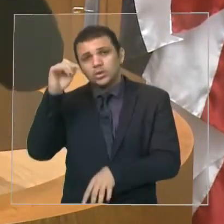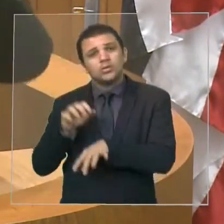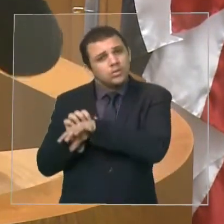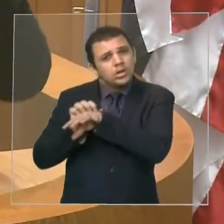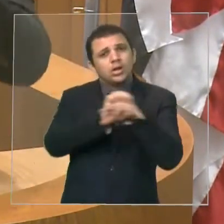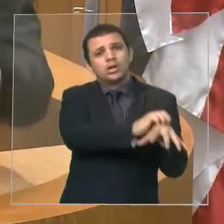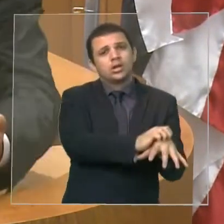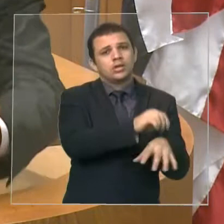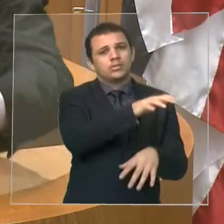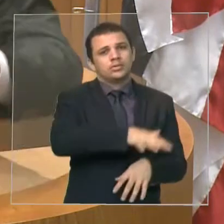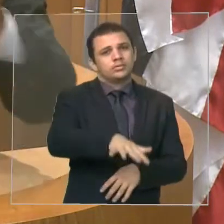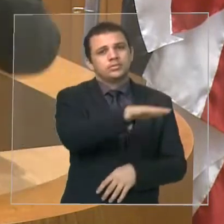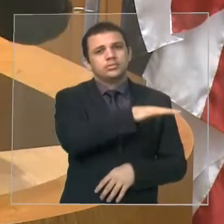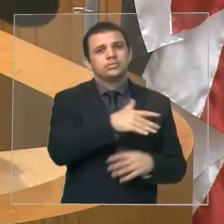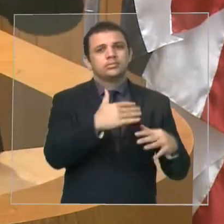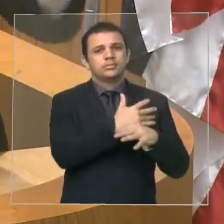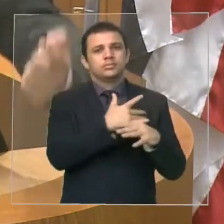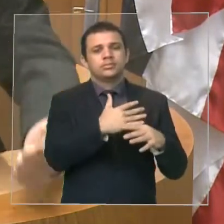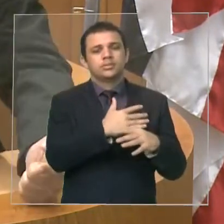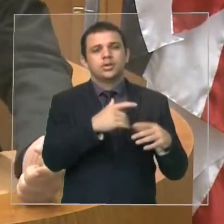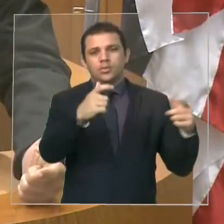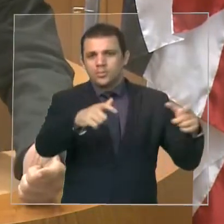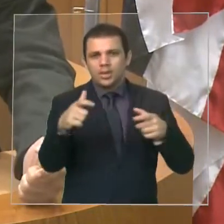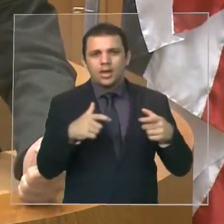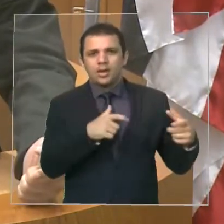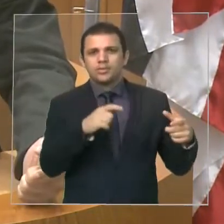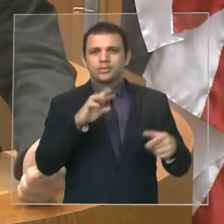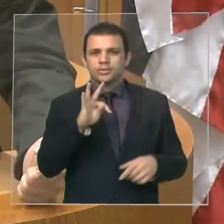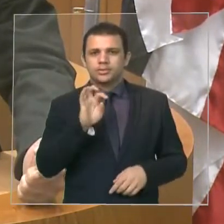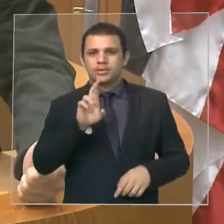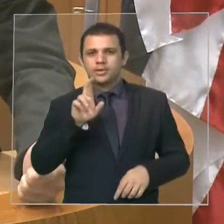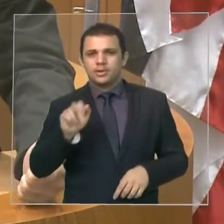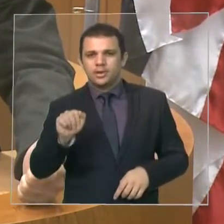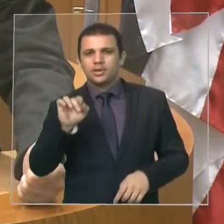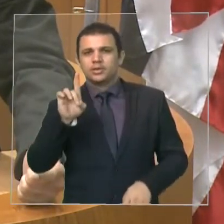conhecer o que é a Terra do Sol hoje. Que sofrimento é aquele?